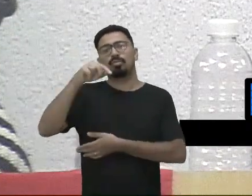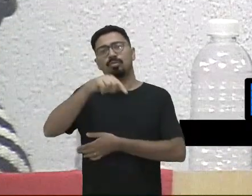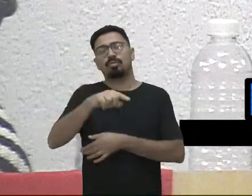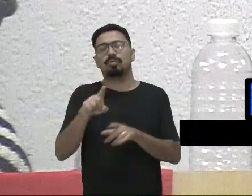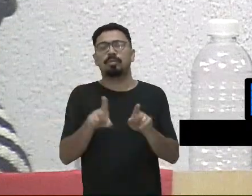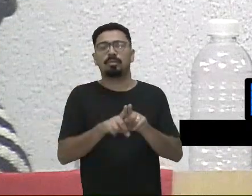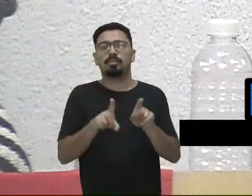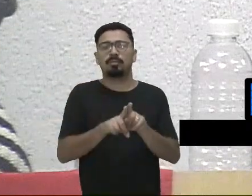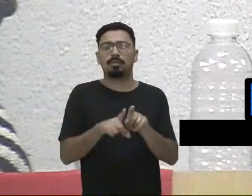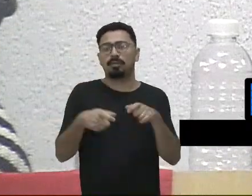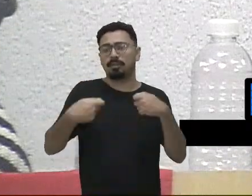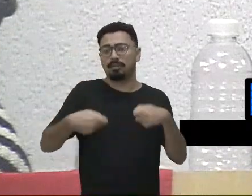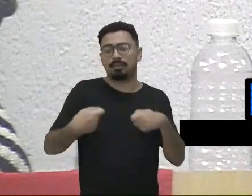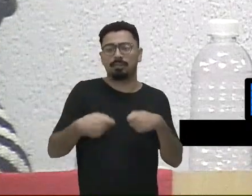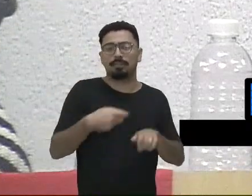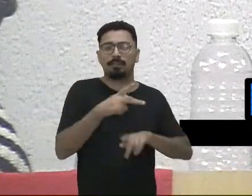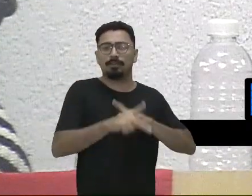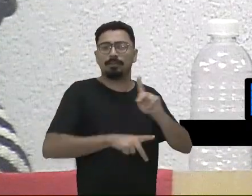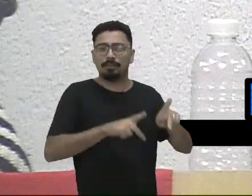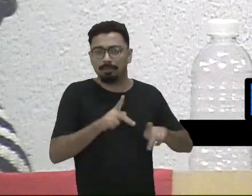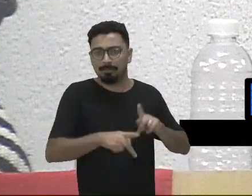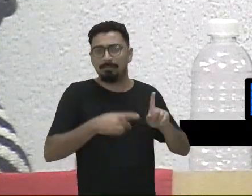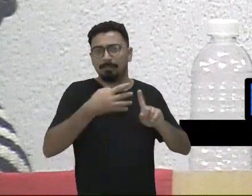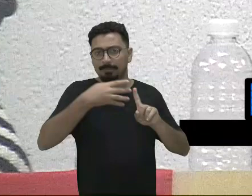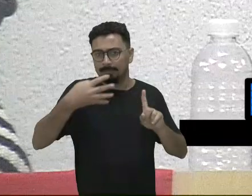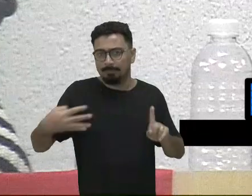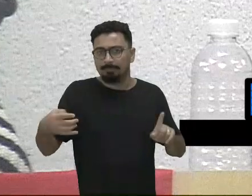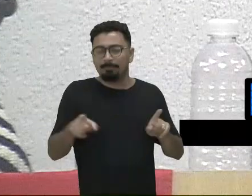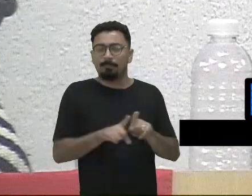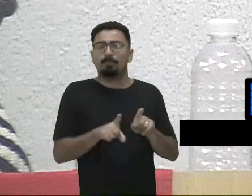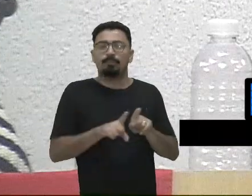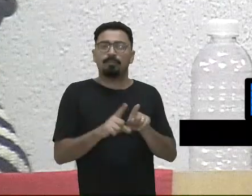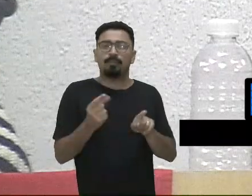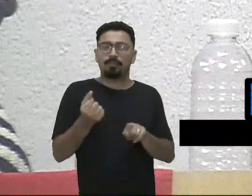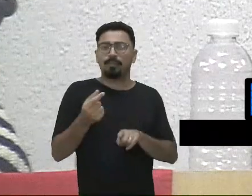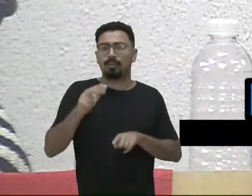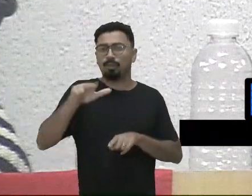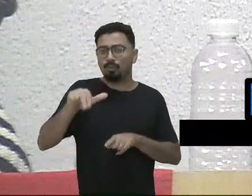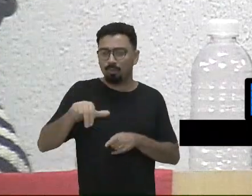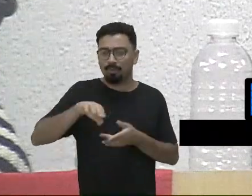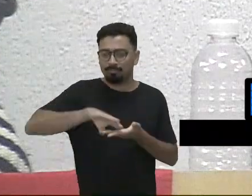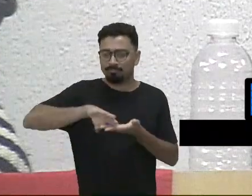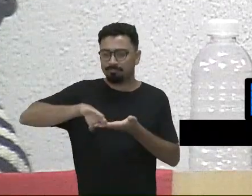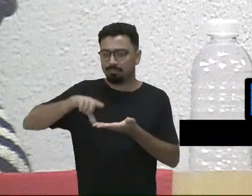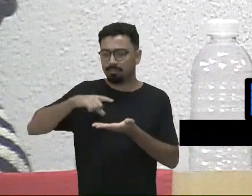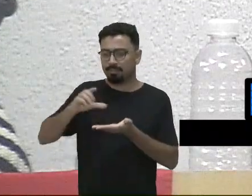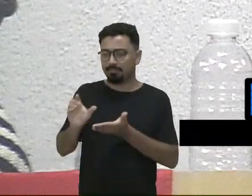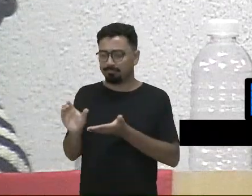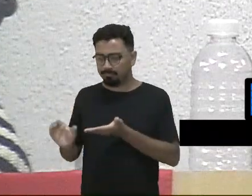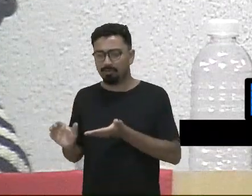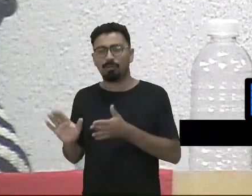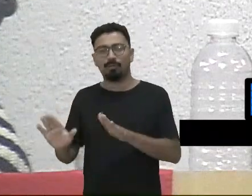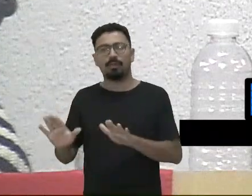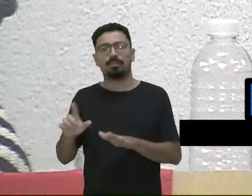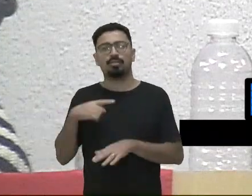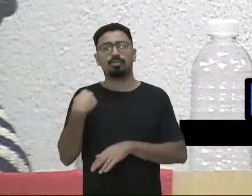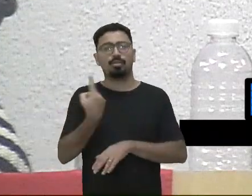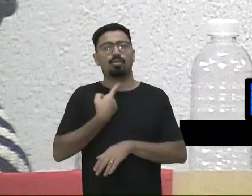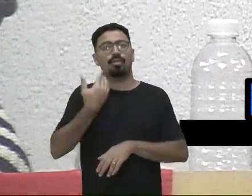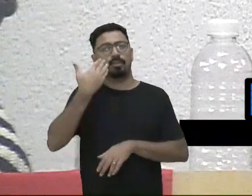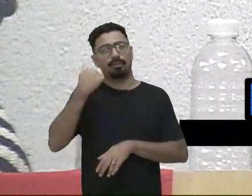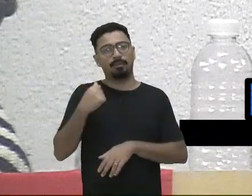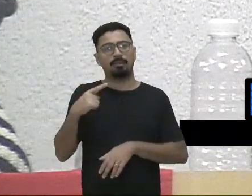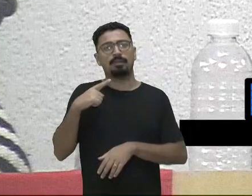recursos, as demandas da população LGBTQIAP+. O recurso, ele nunca vai sobrar, ele nunca vai ser infinito. Mas a gente tem